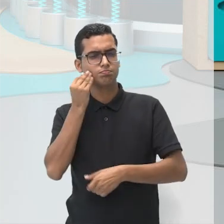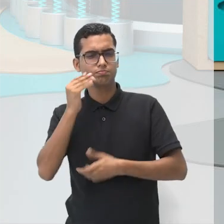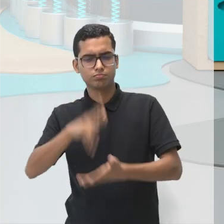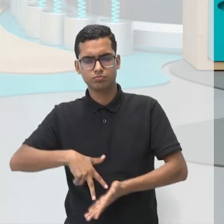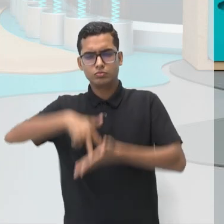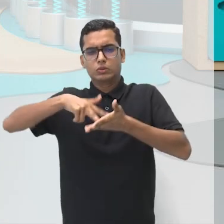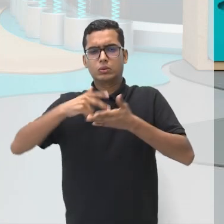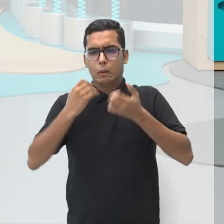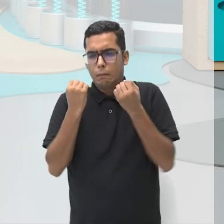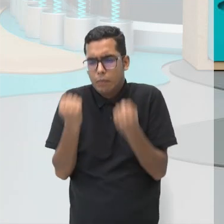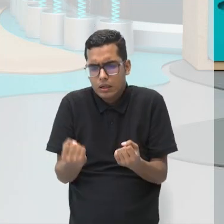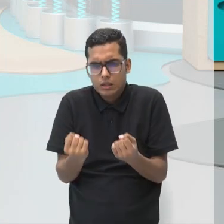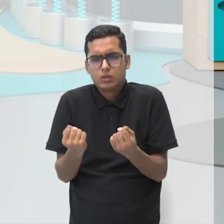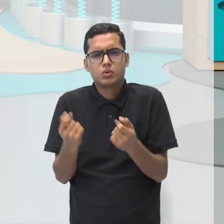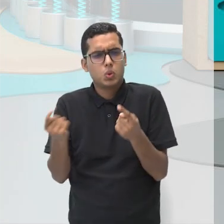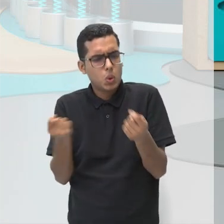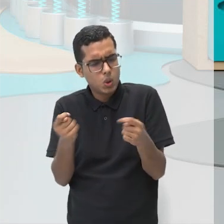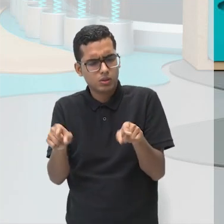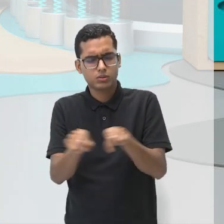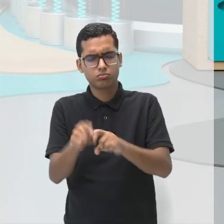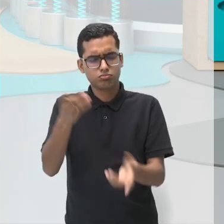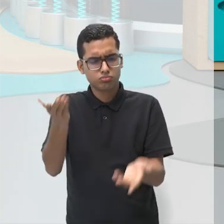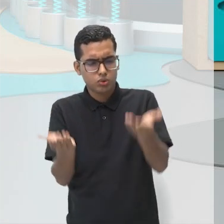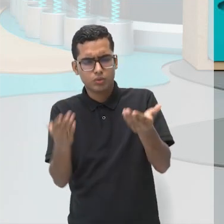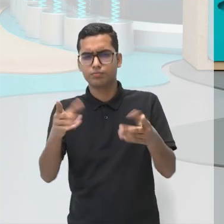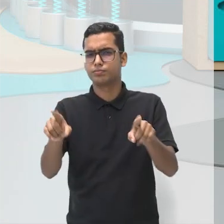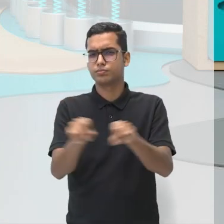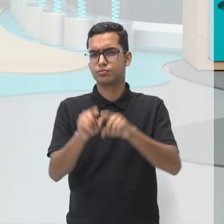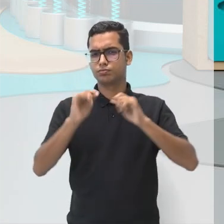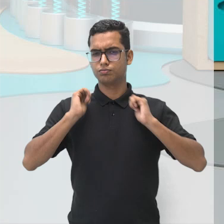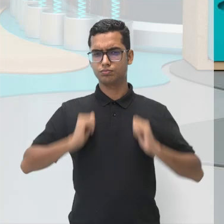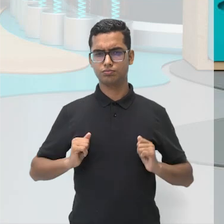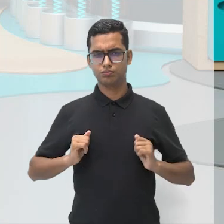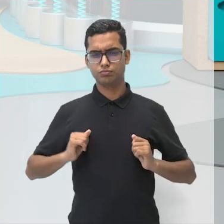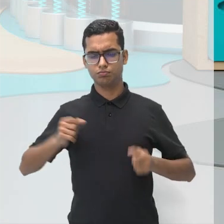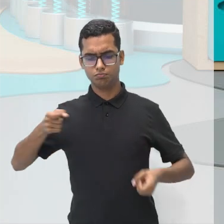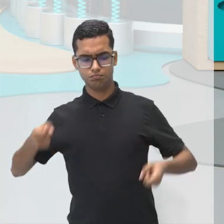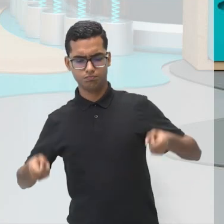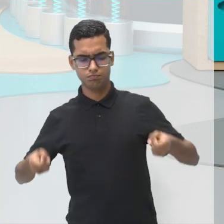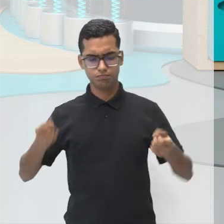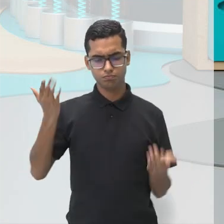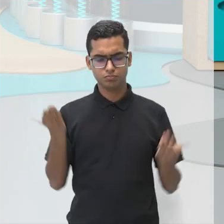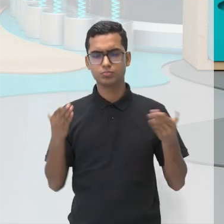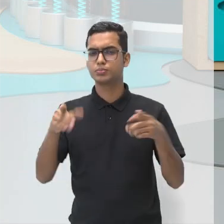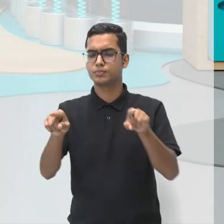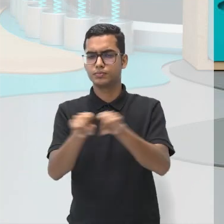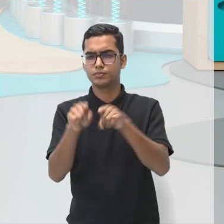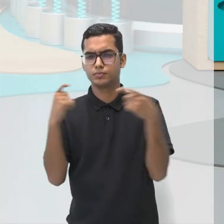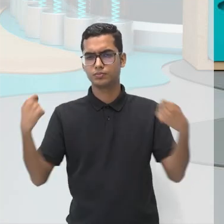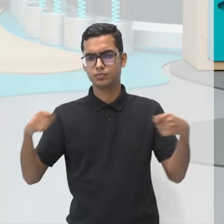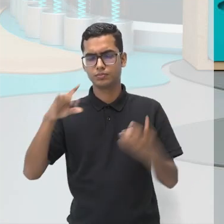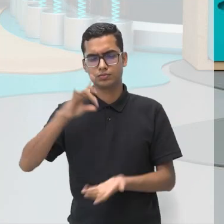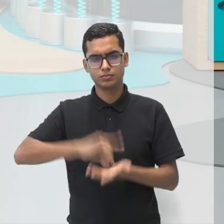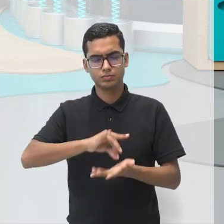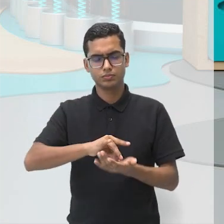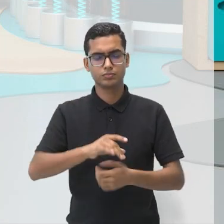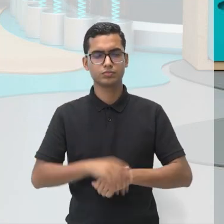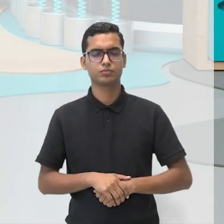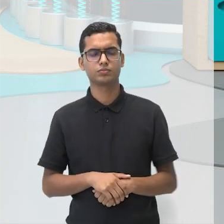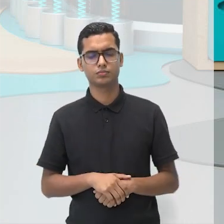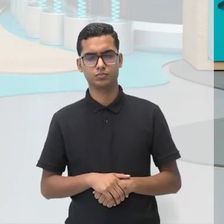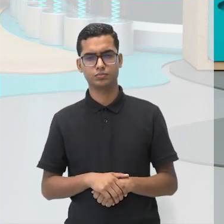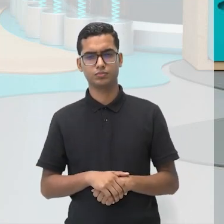muito peso excessivo nas mochilas ou carregar ali peso nas sacolas, né? Peso excessivo.